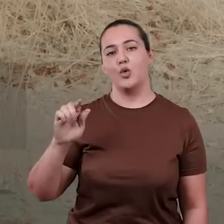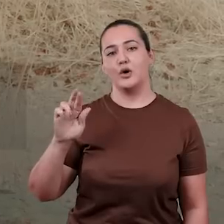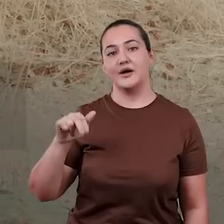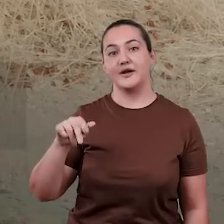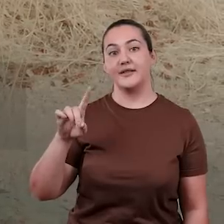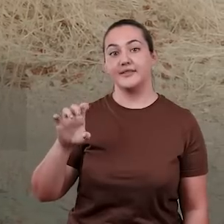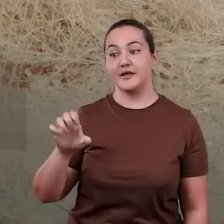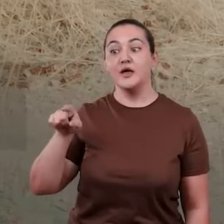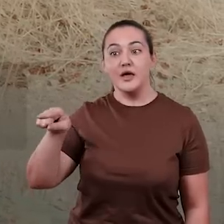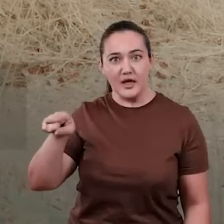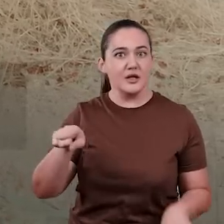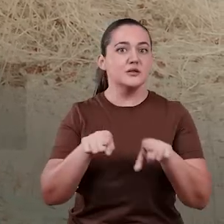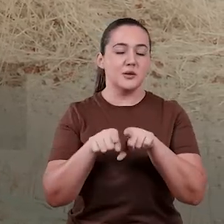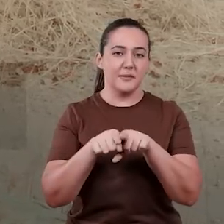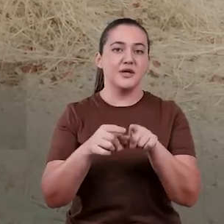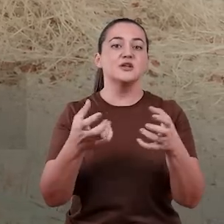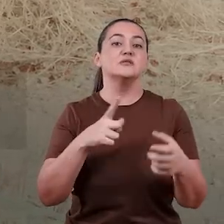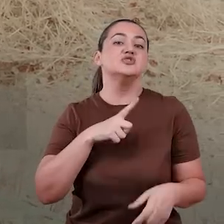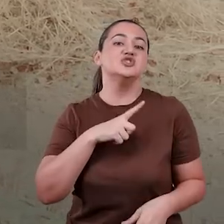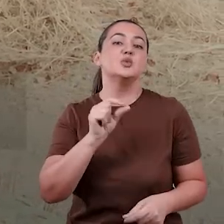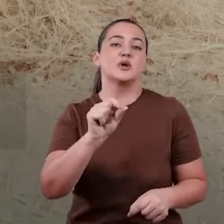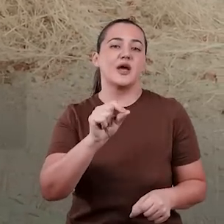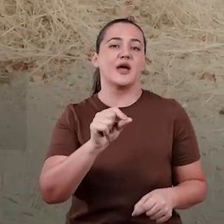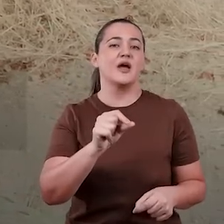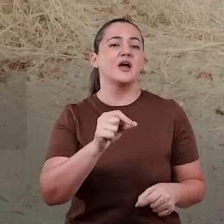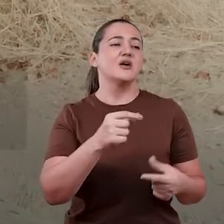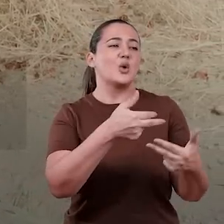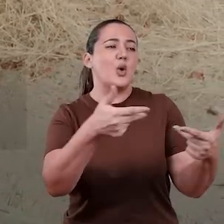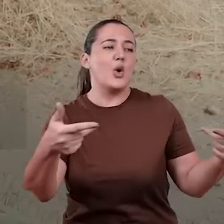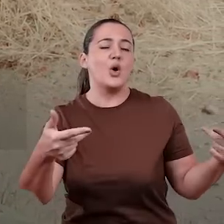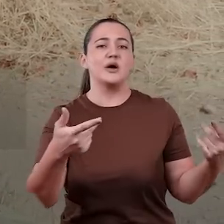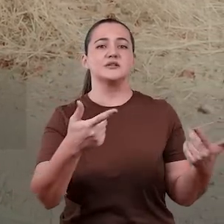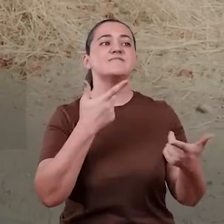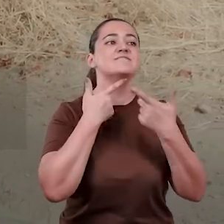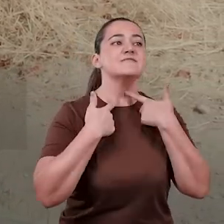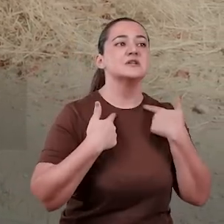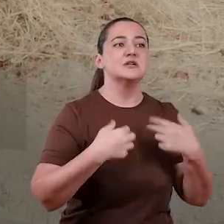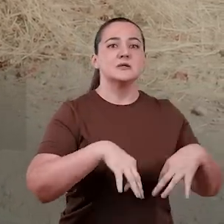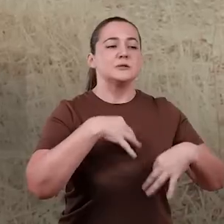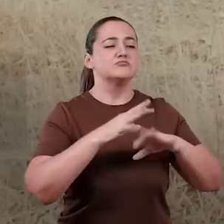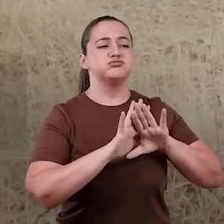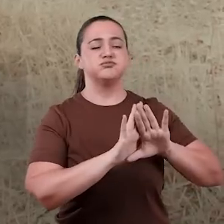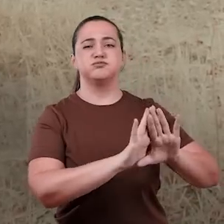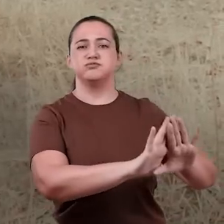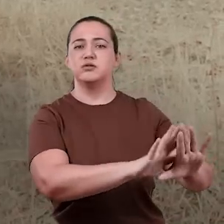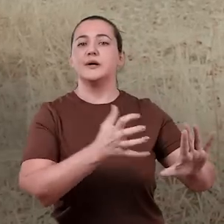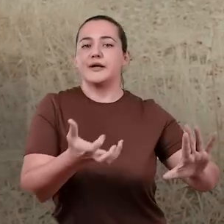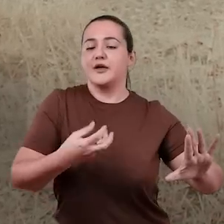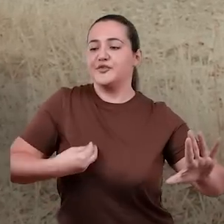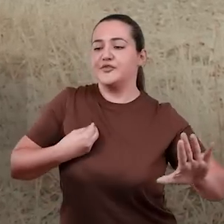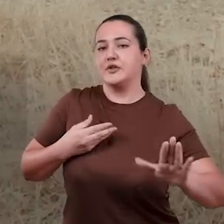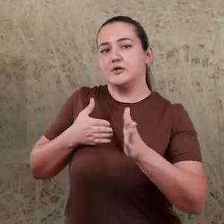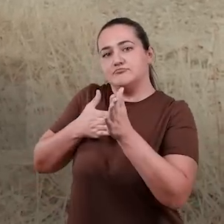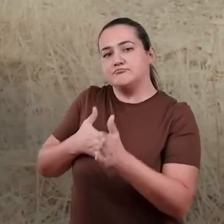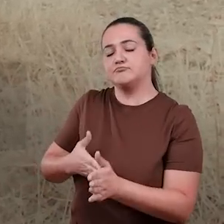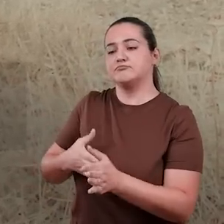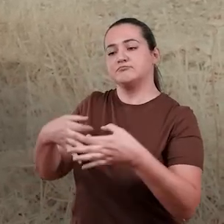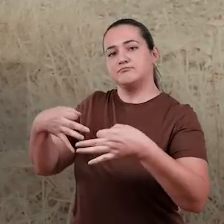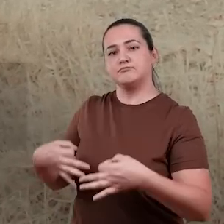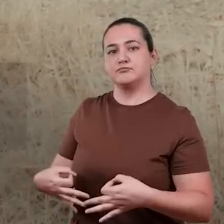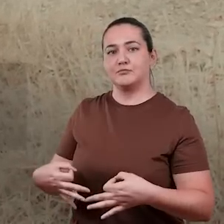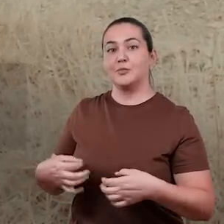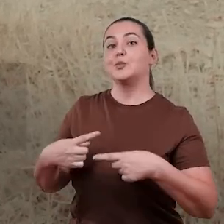vida austera, de vida afastada dos prazeres da carne? Eu vou explicar como é que foi isso. Quando Alexandre o Grande foi